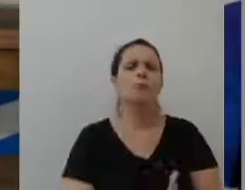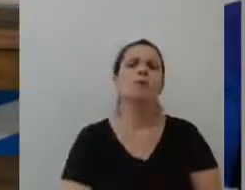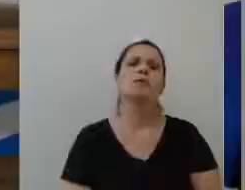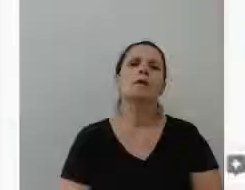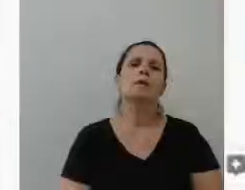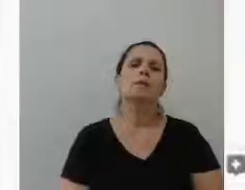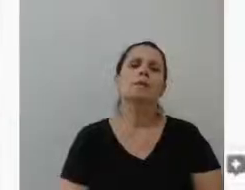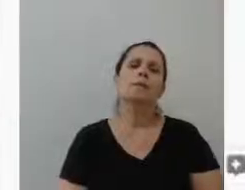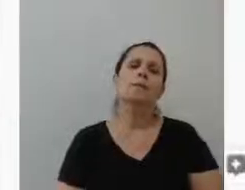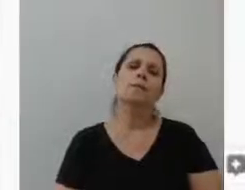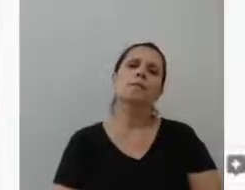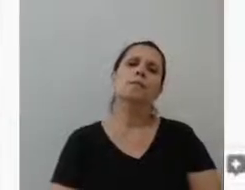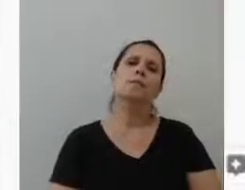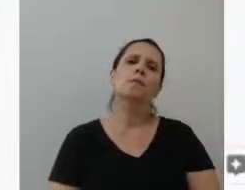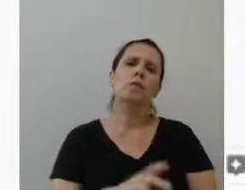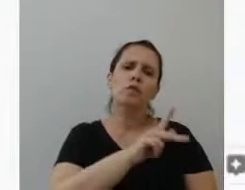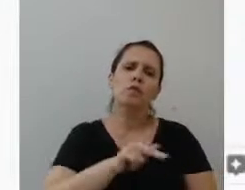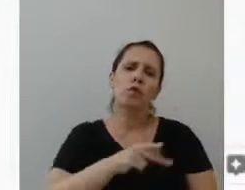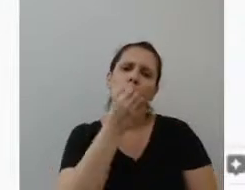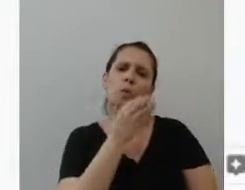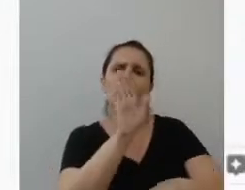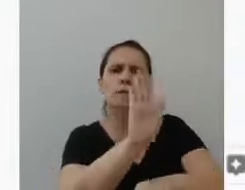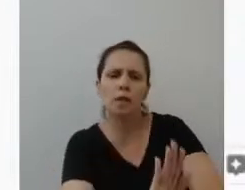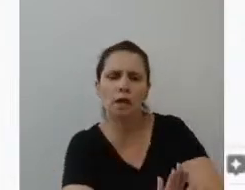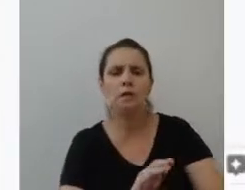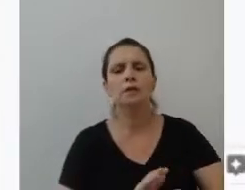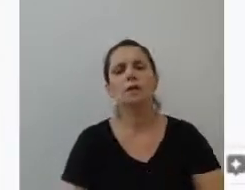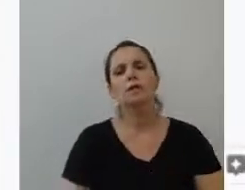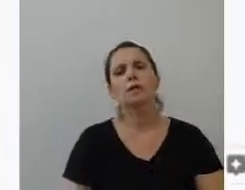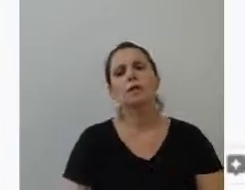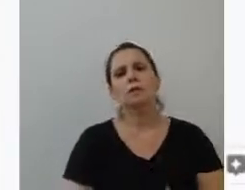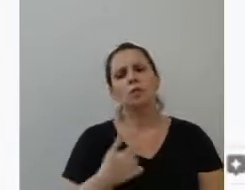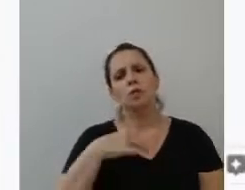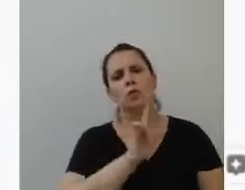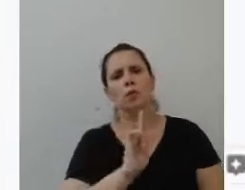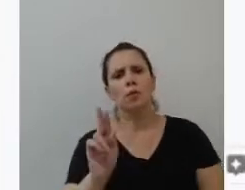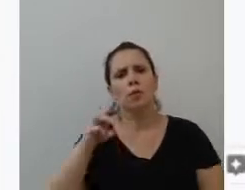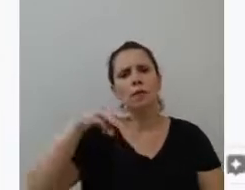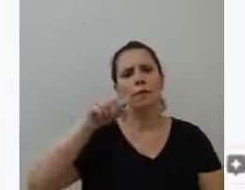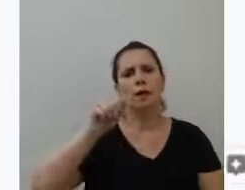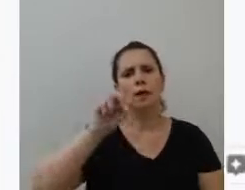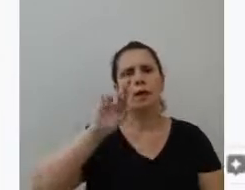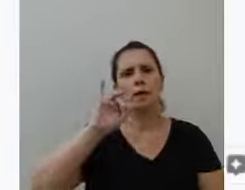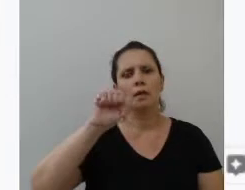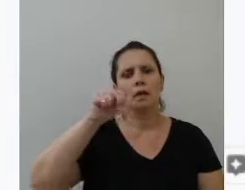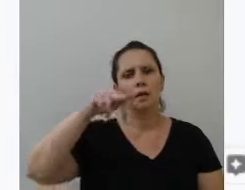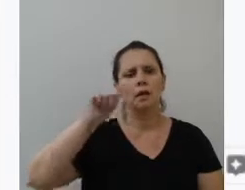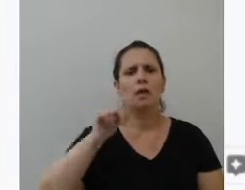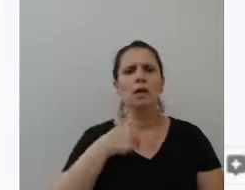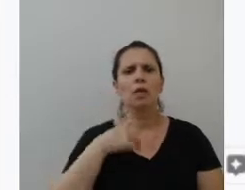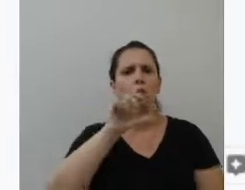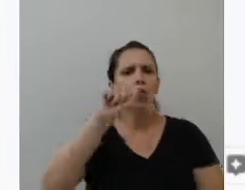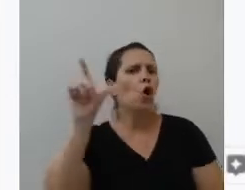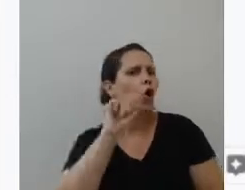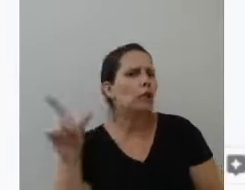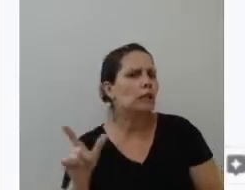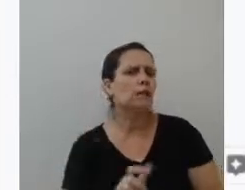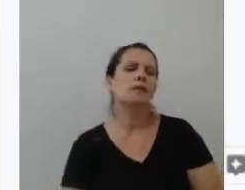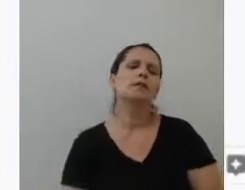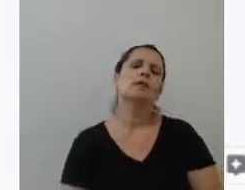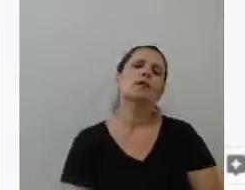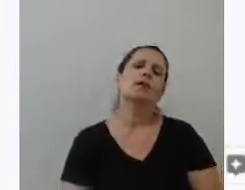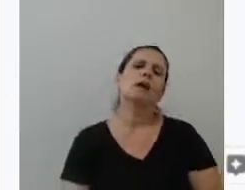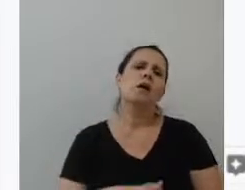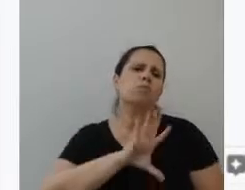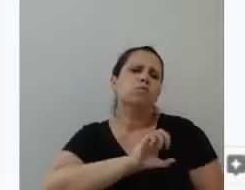movimento realista. Olá, professor, boa tarde. Boa tarde. Me chamo Mariana e sou de Olinda. Terrinha boa.